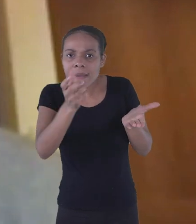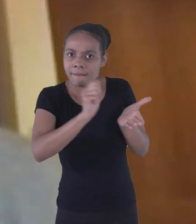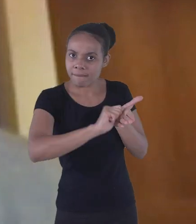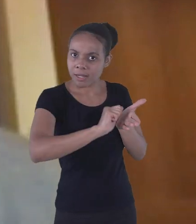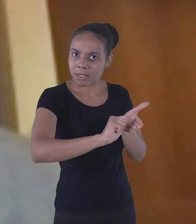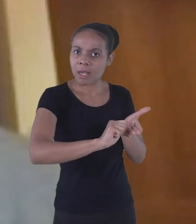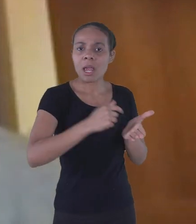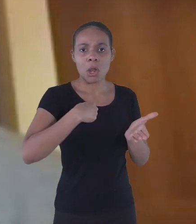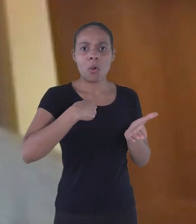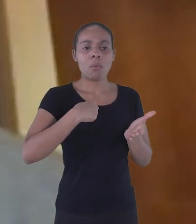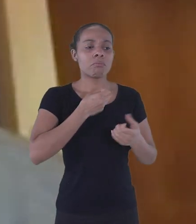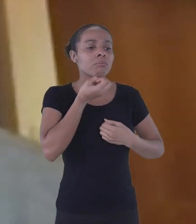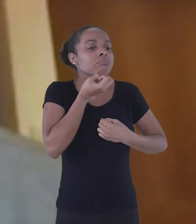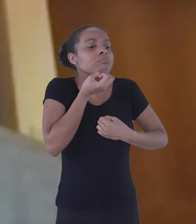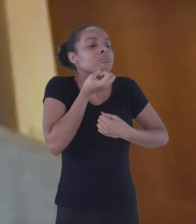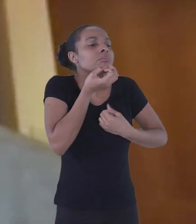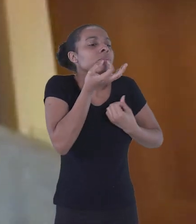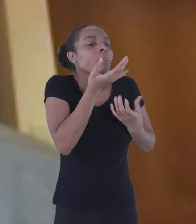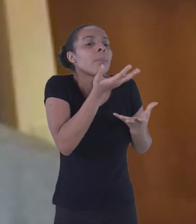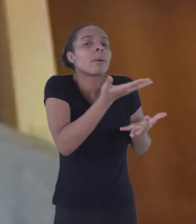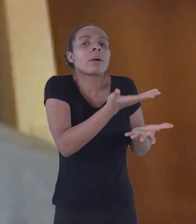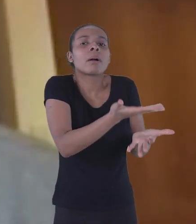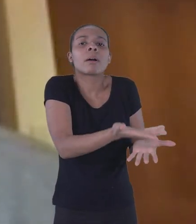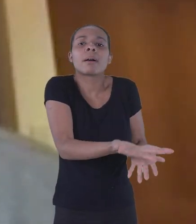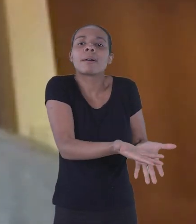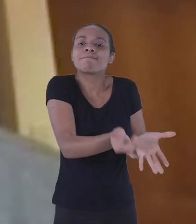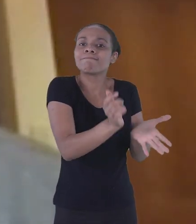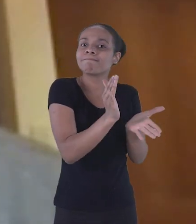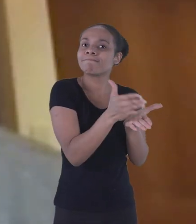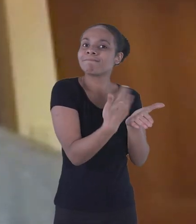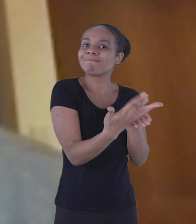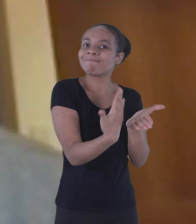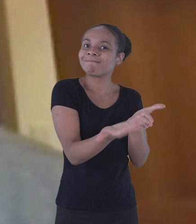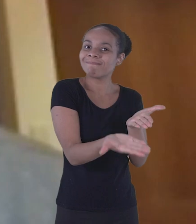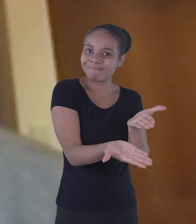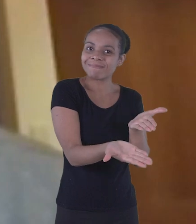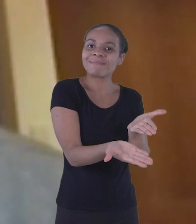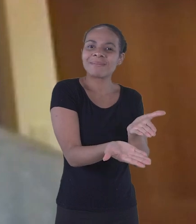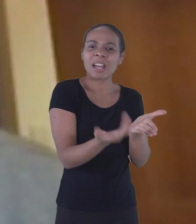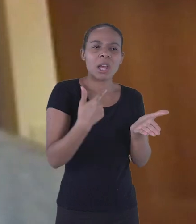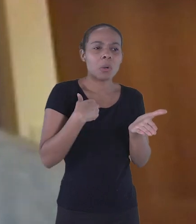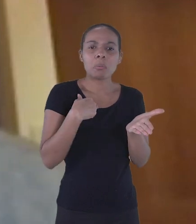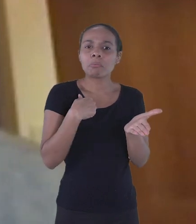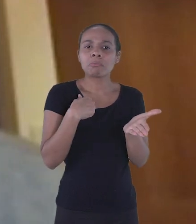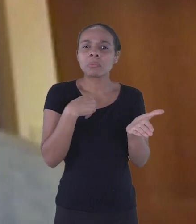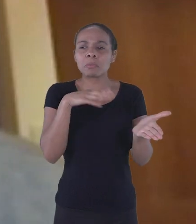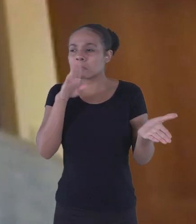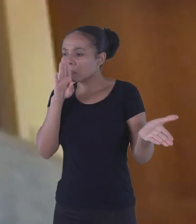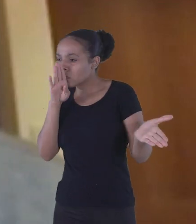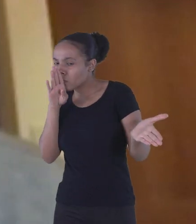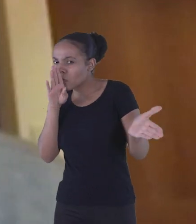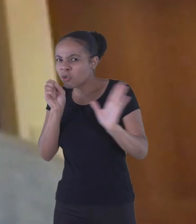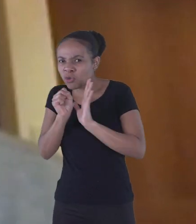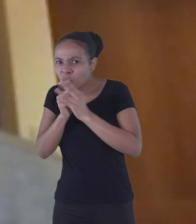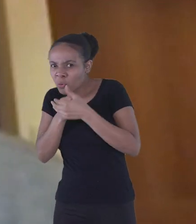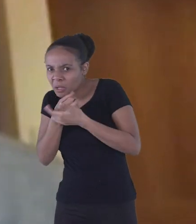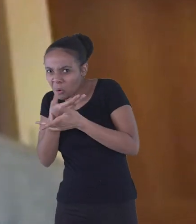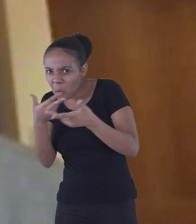contar. E não vou poupar coisas das quais eu não me orgulho de maneira nenhuma.